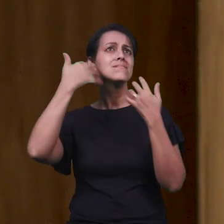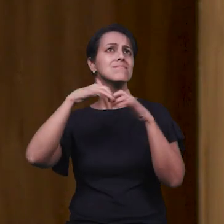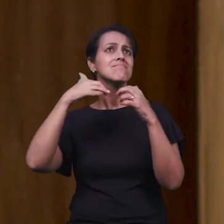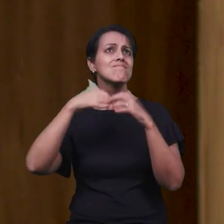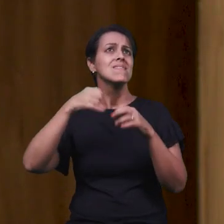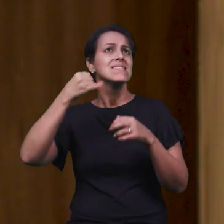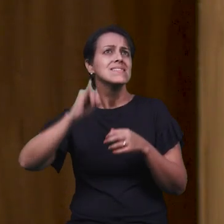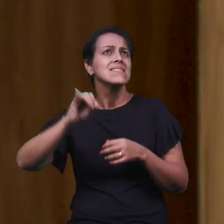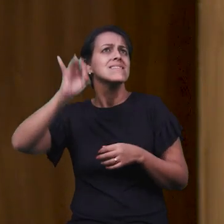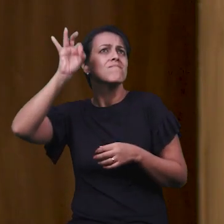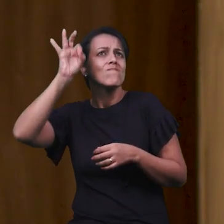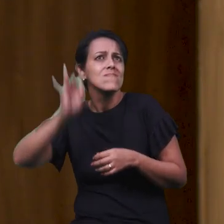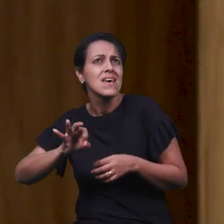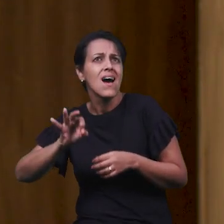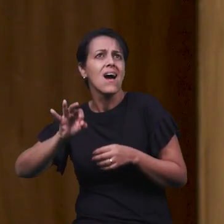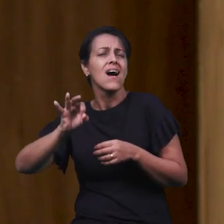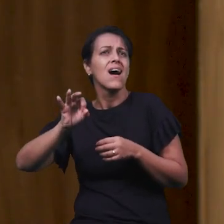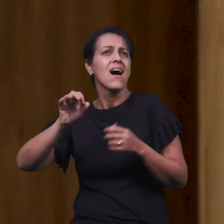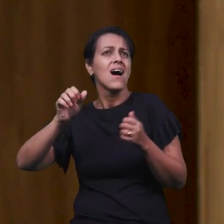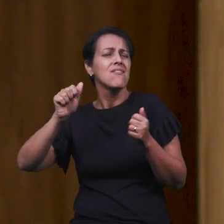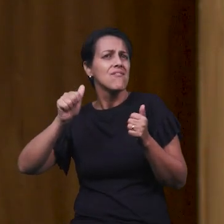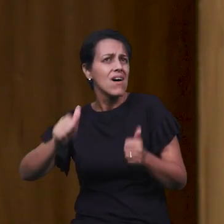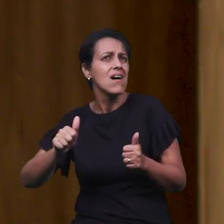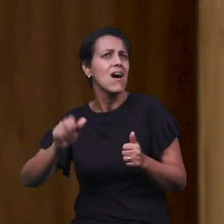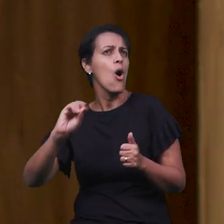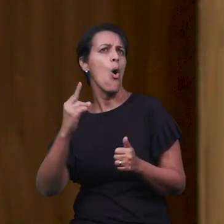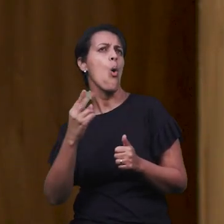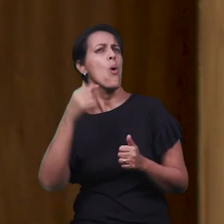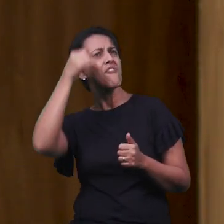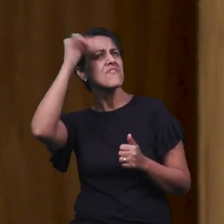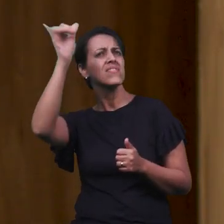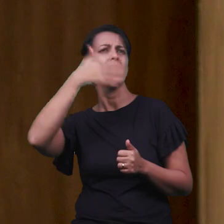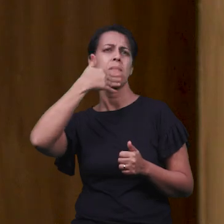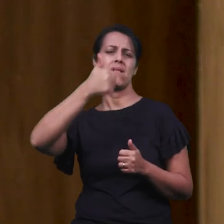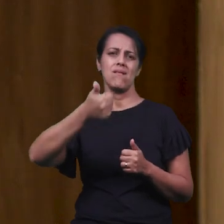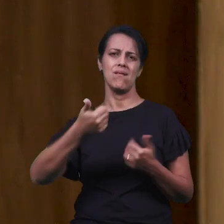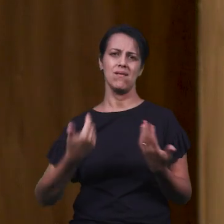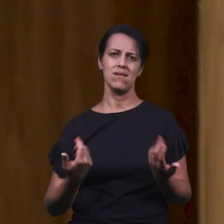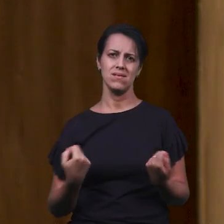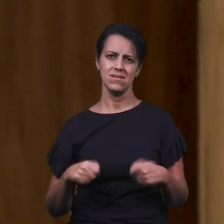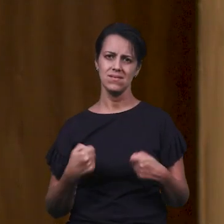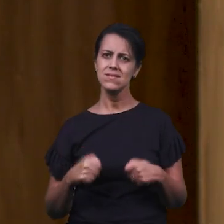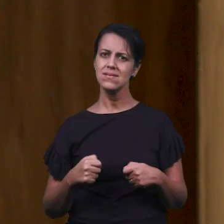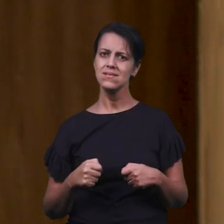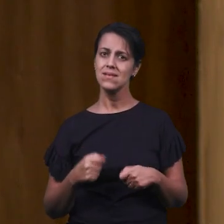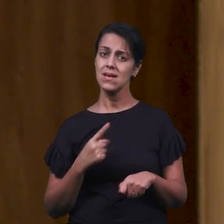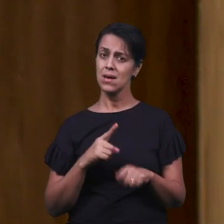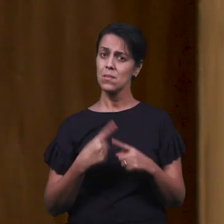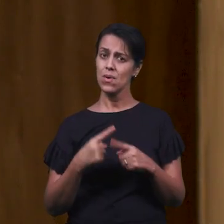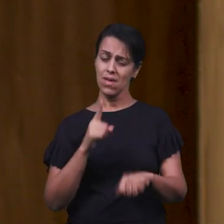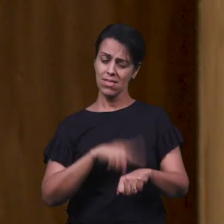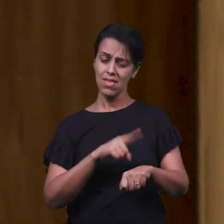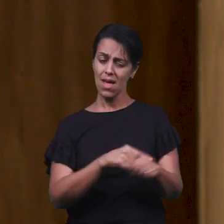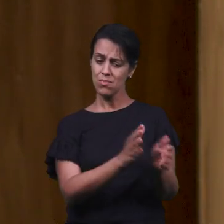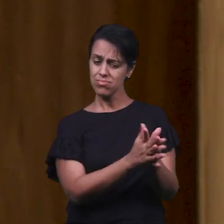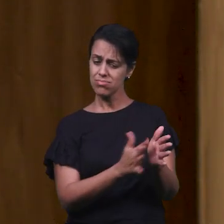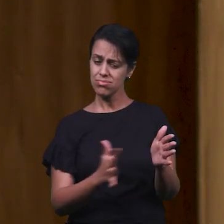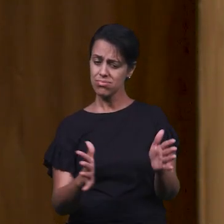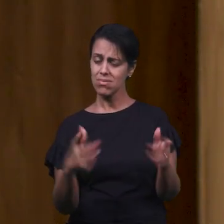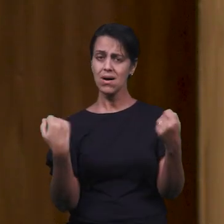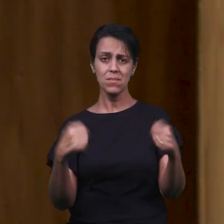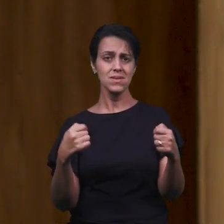podem ser apreciadas, mas muitas vezes não serão apreciadas dentro do tempo o qual elas necessitam para que o conflito